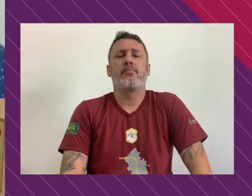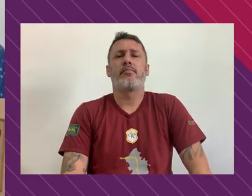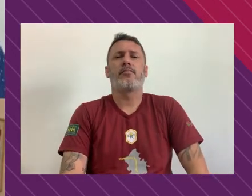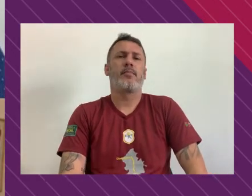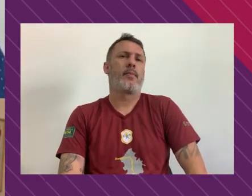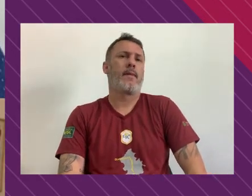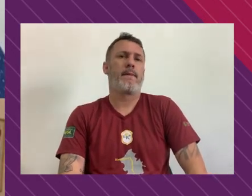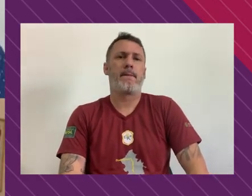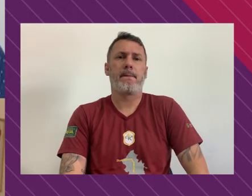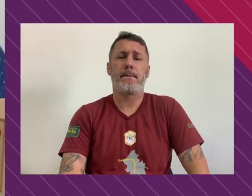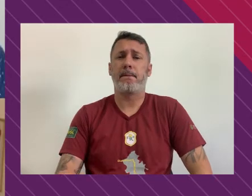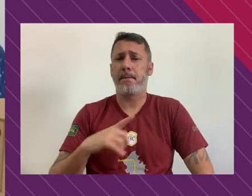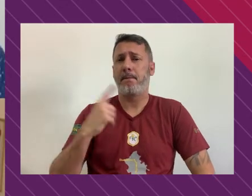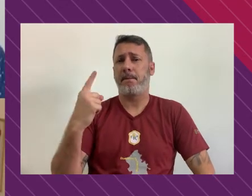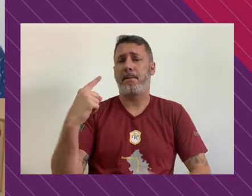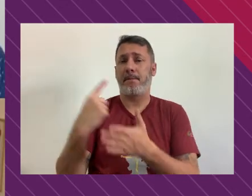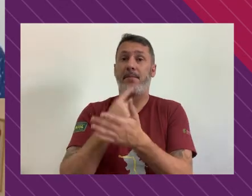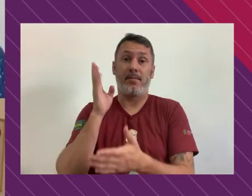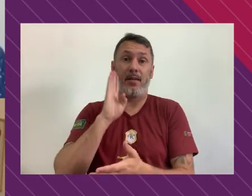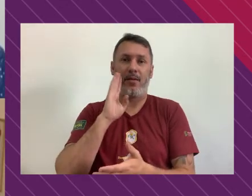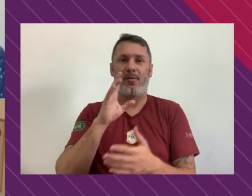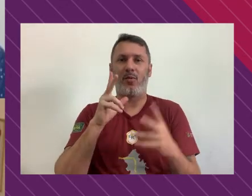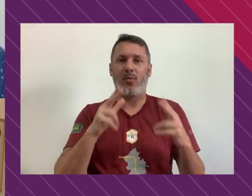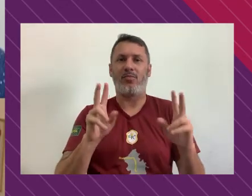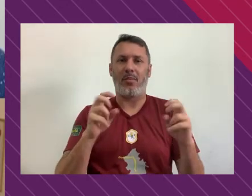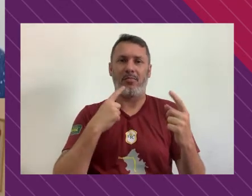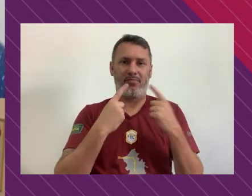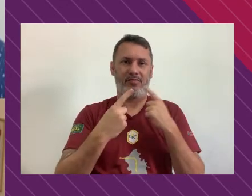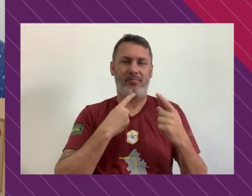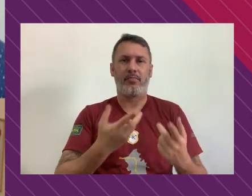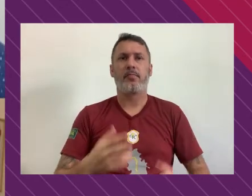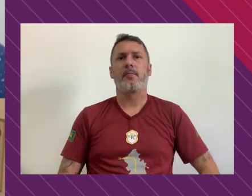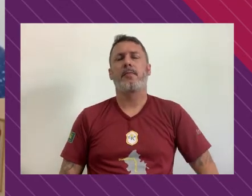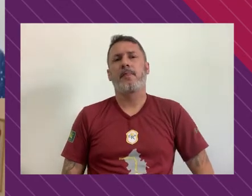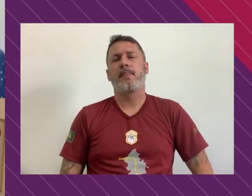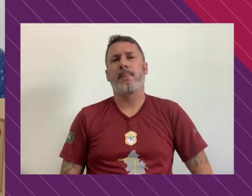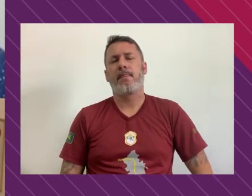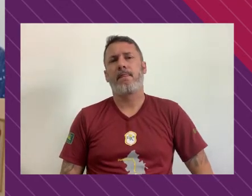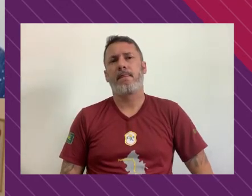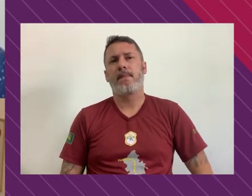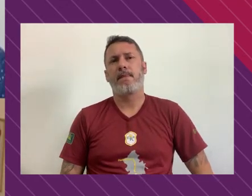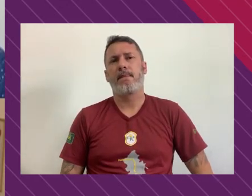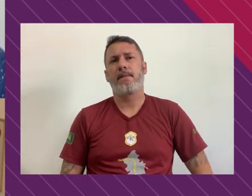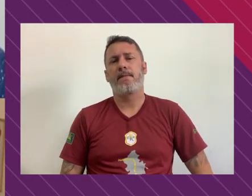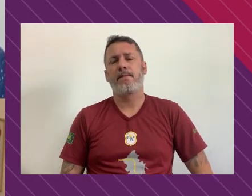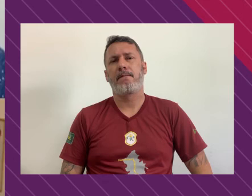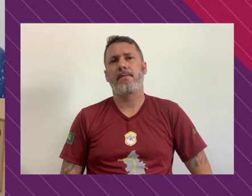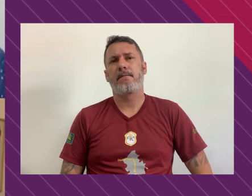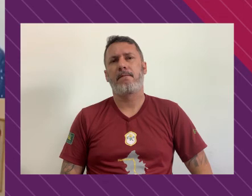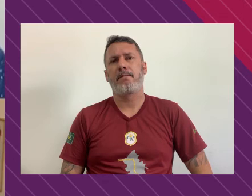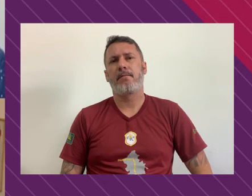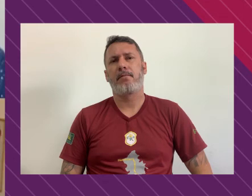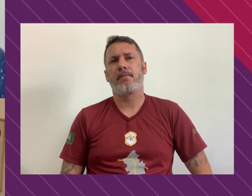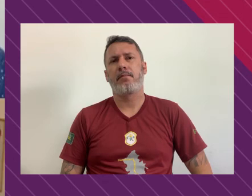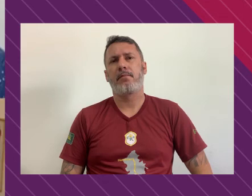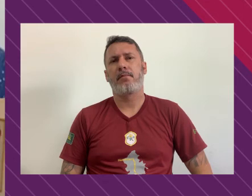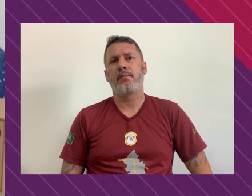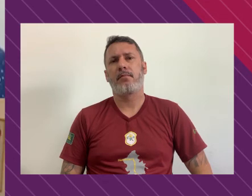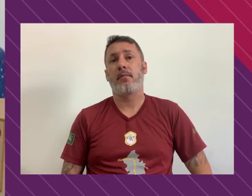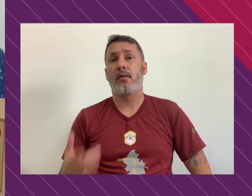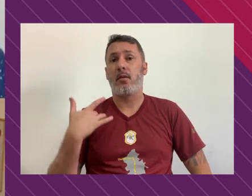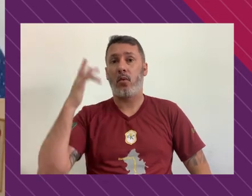faculdade com 50 e poucos anos. E aí, olha que desafio interessante. Lá na IBM, eu não estou lembrando o nome dele agora, mas é um querido.